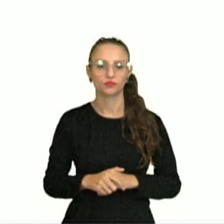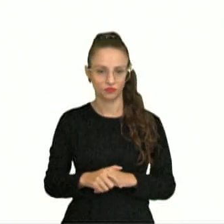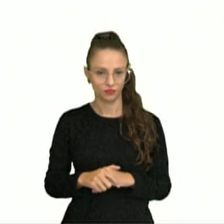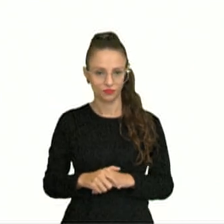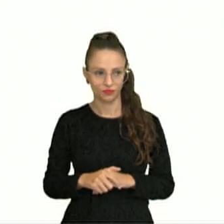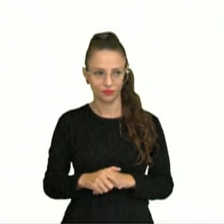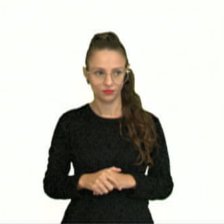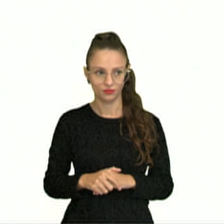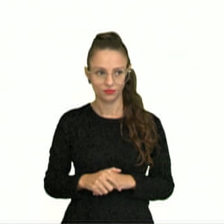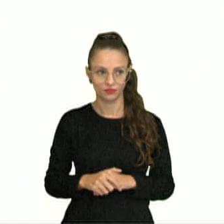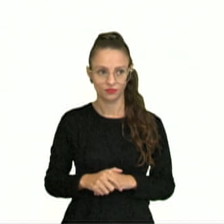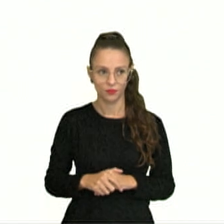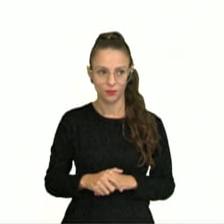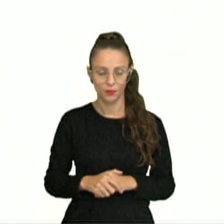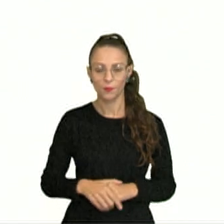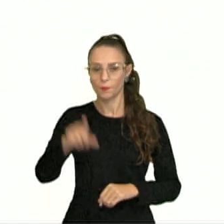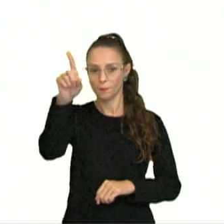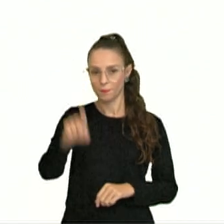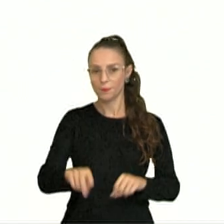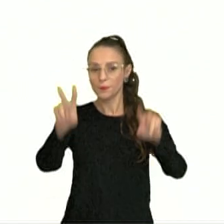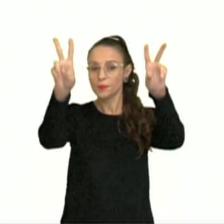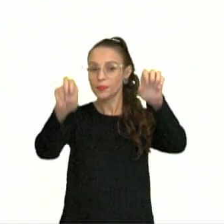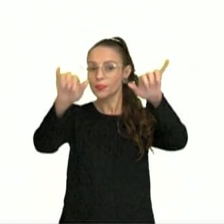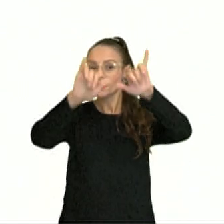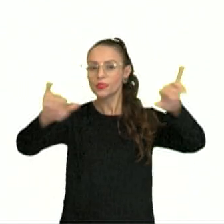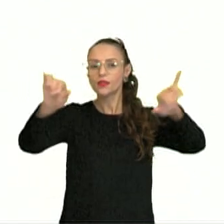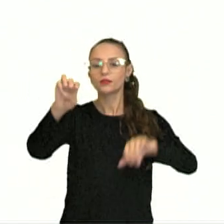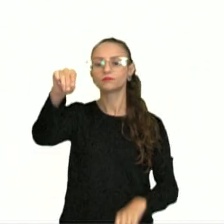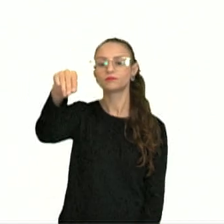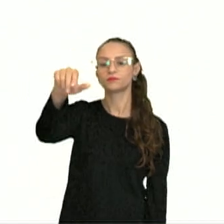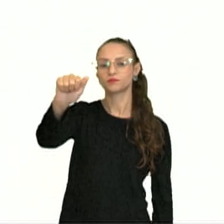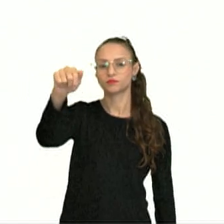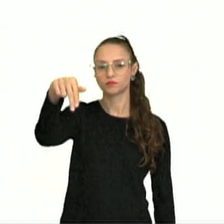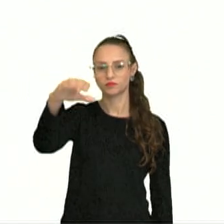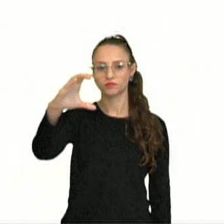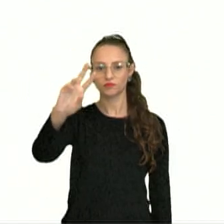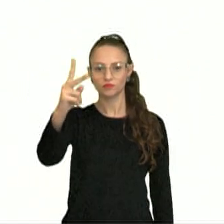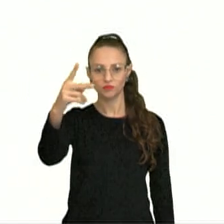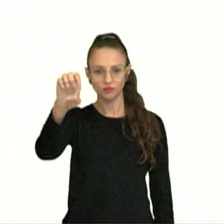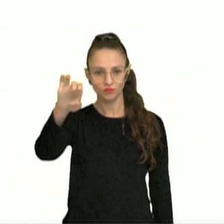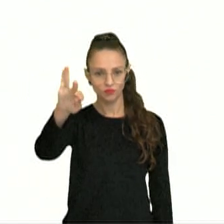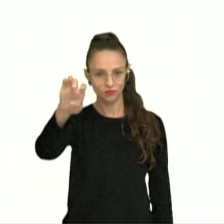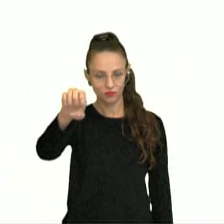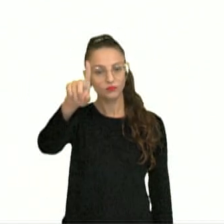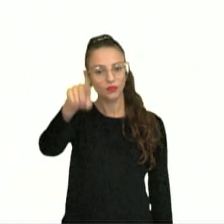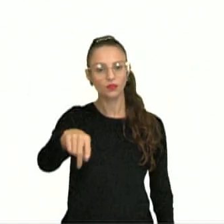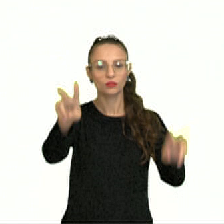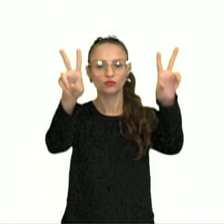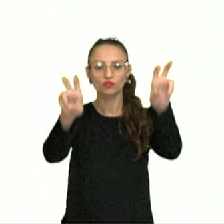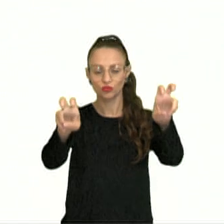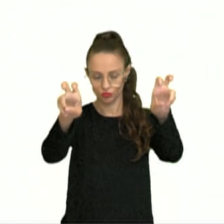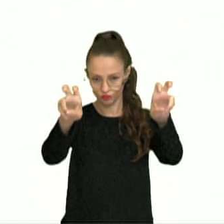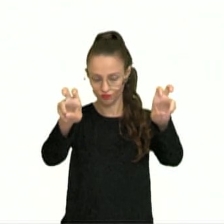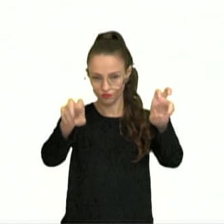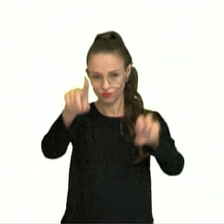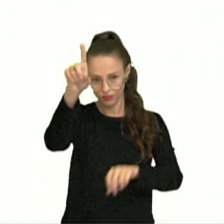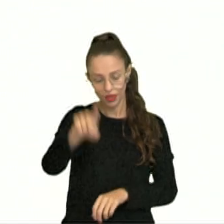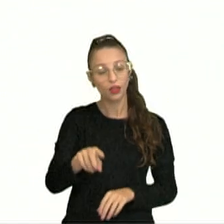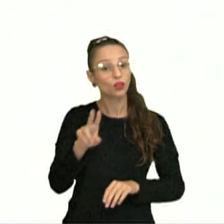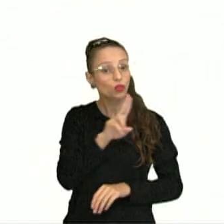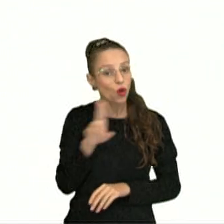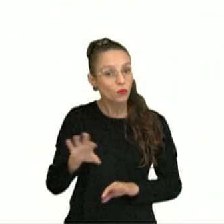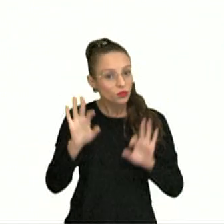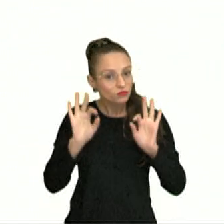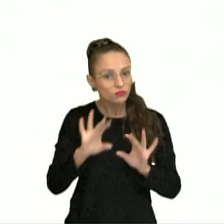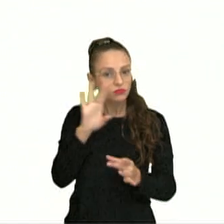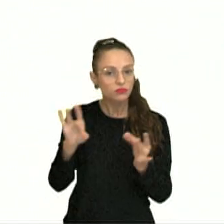Temos aqui uma manchete, né? O que é a manchete, professor? A manchete é o título da notícia, né? Então o nome técnico para isso